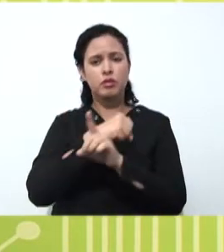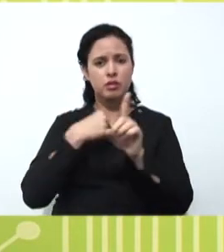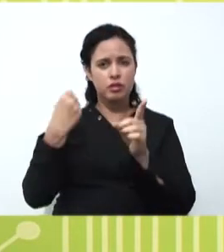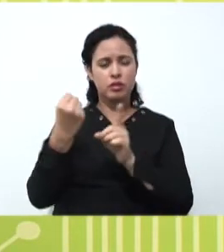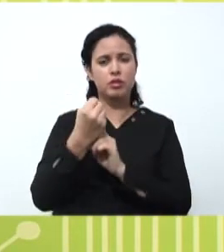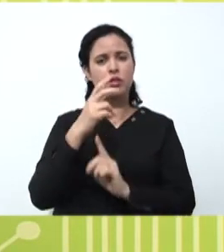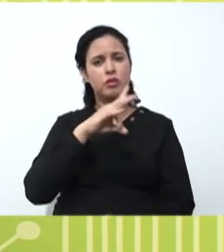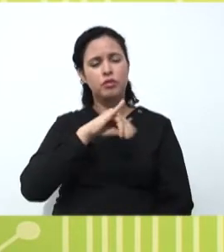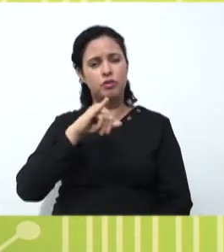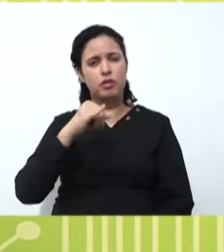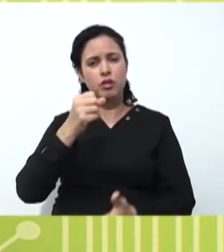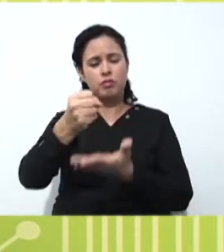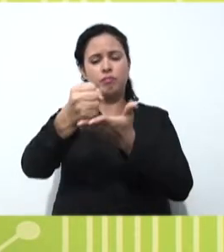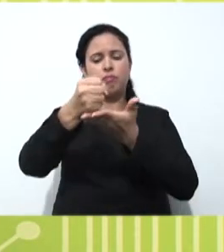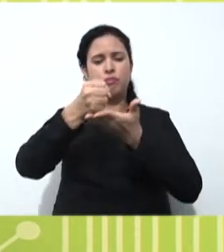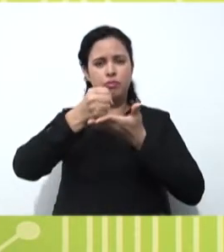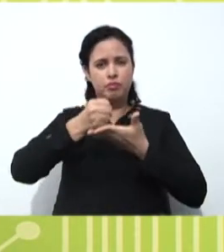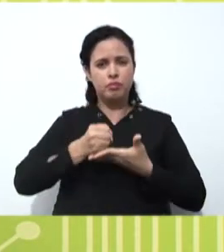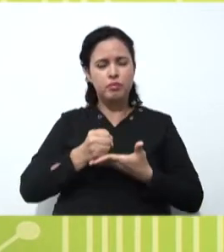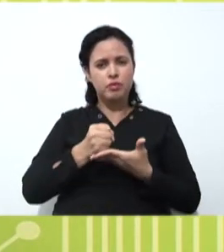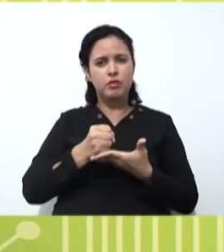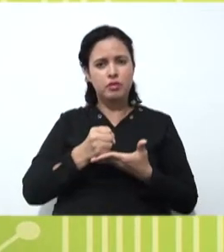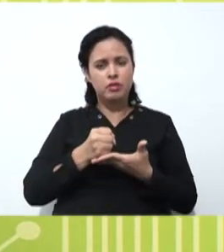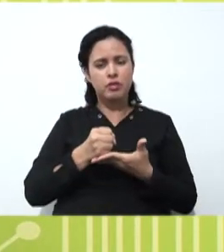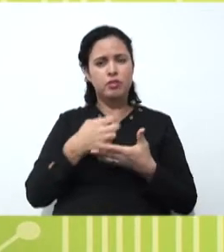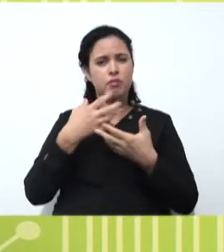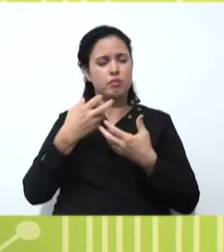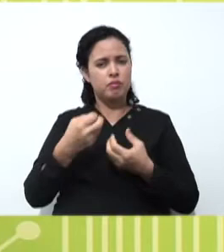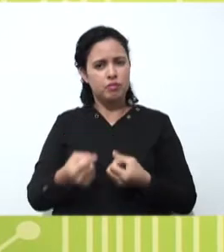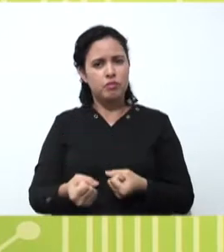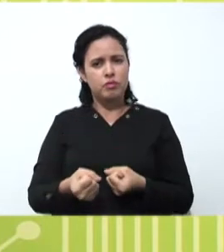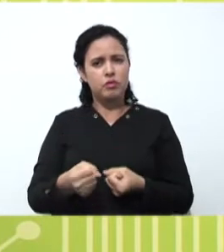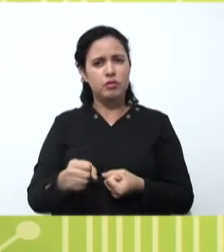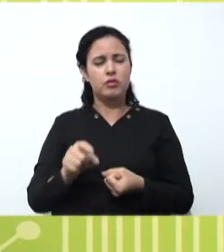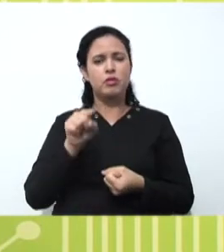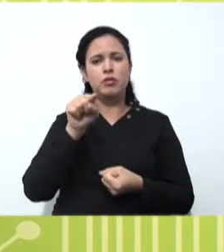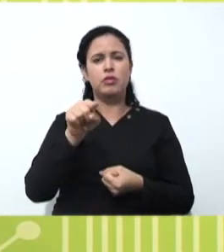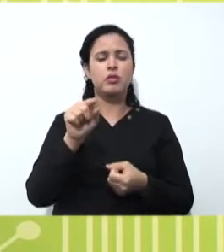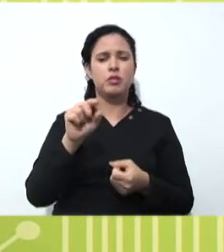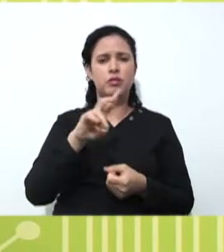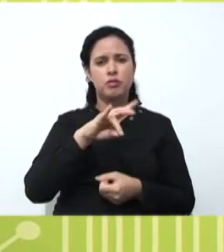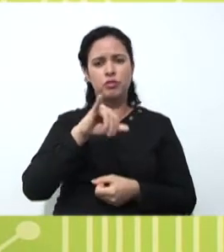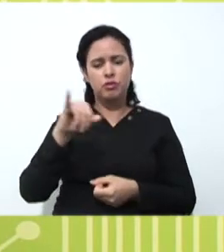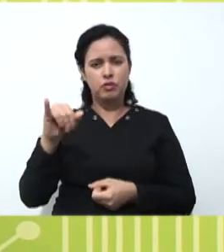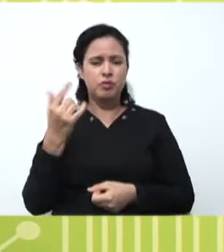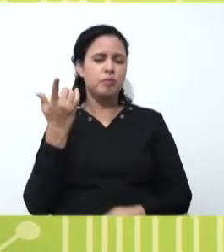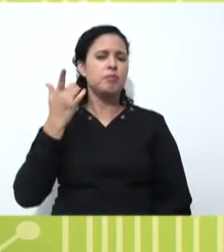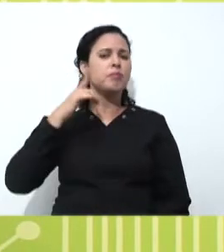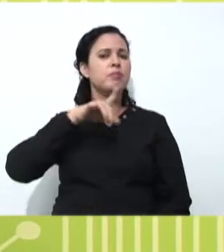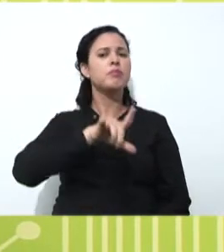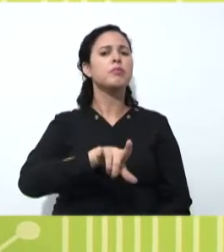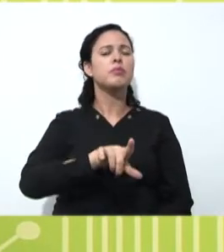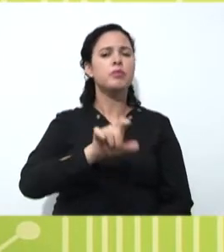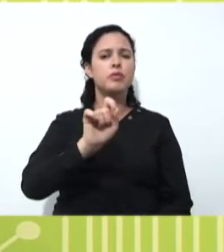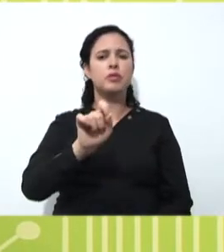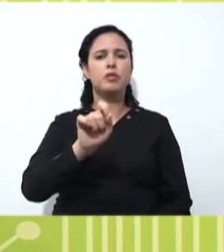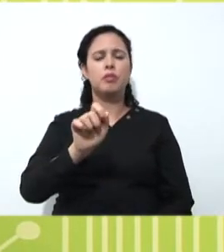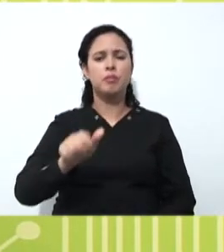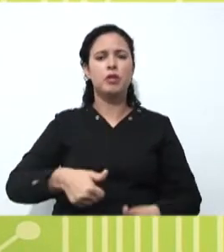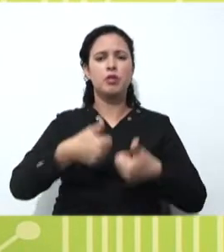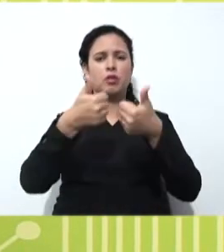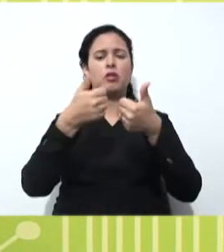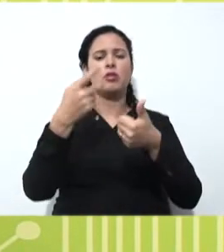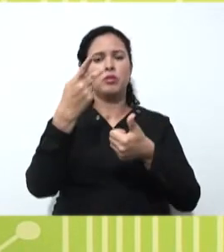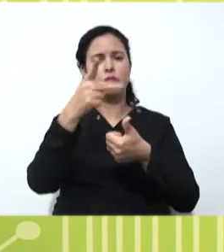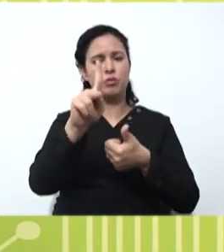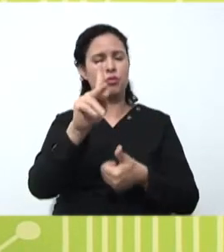receber esse bem, esse serviço que você oferece e você vai conseguir, através disso, melhorar a sua